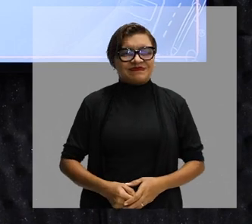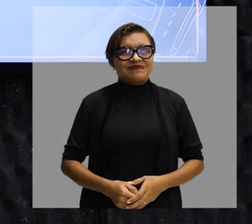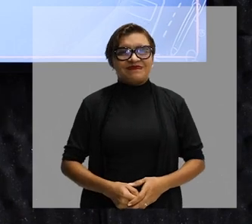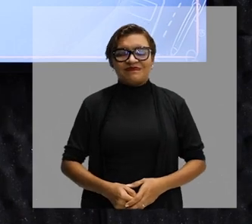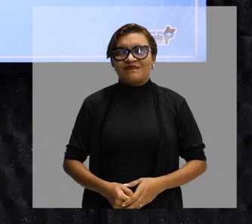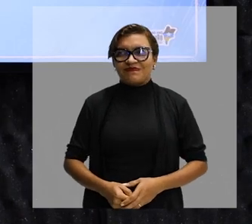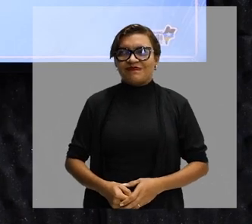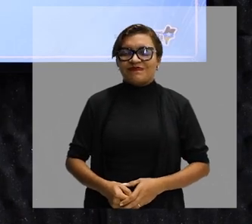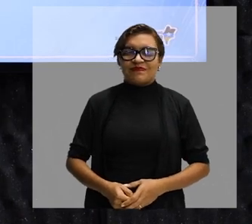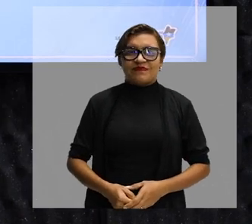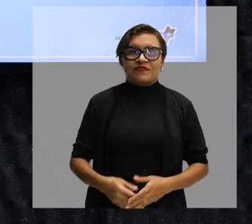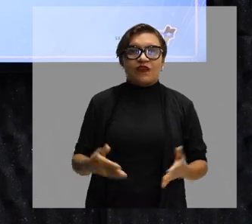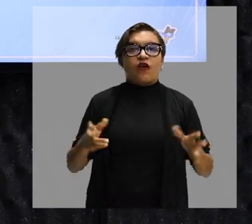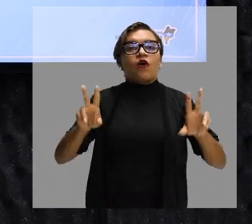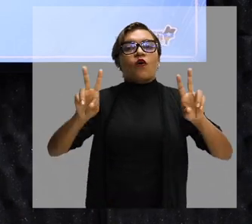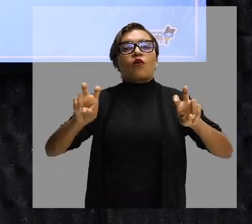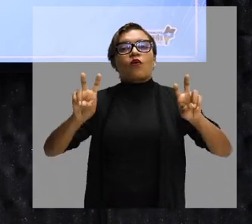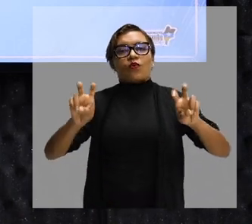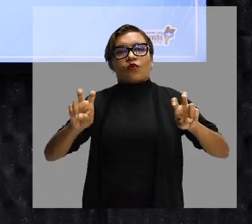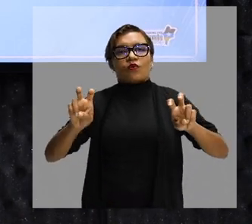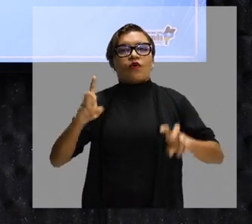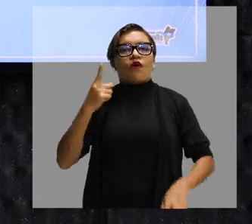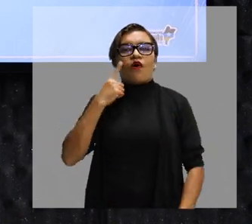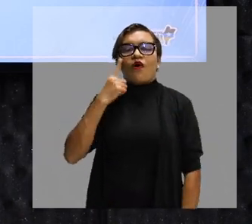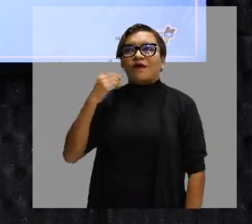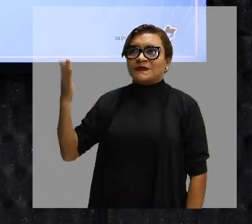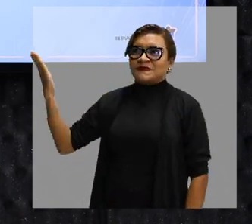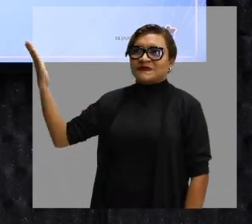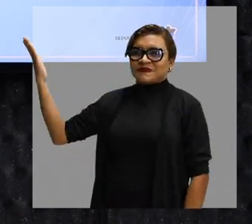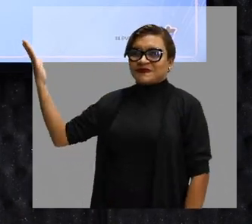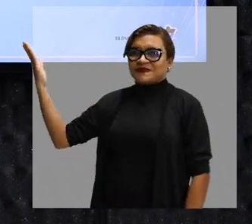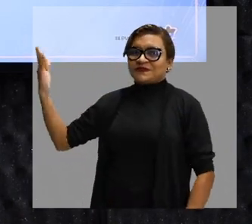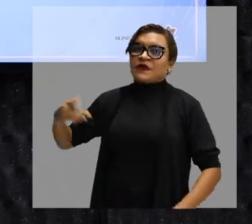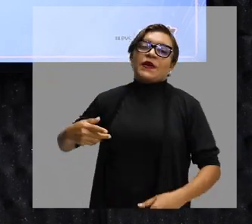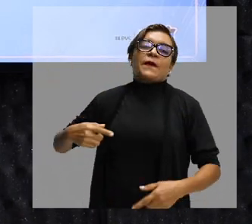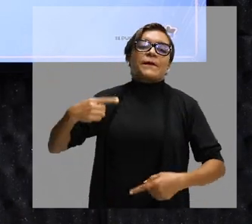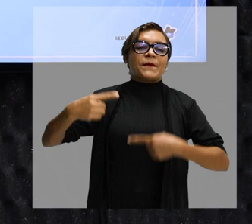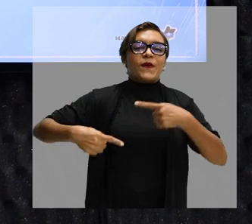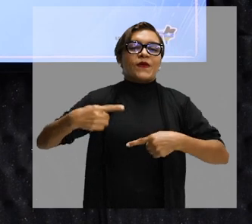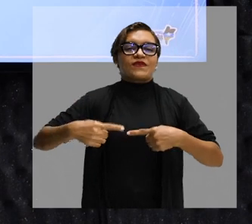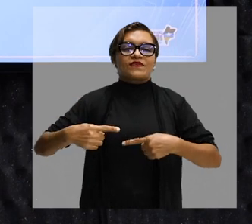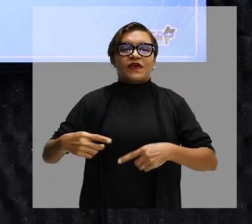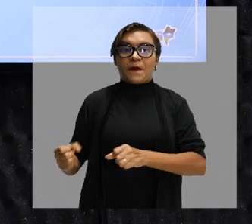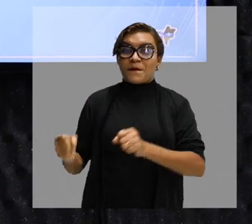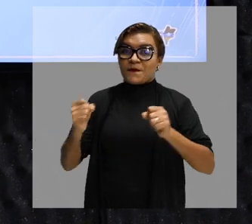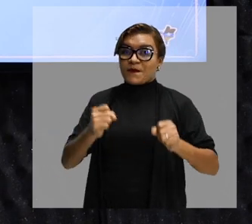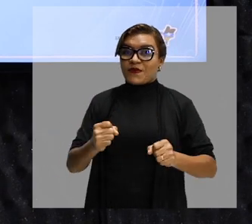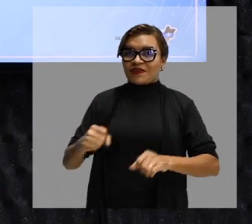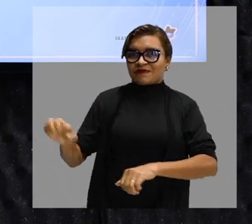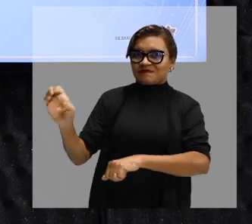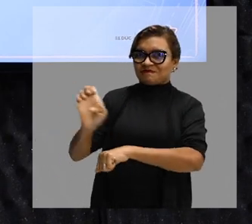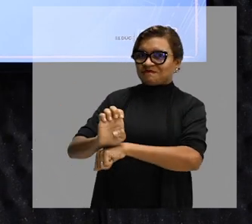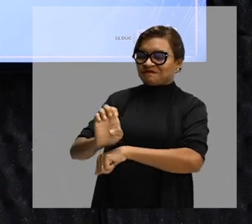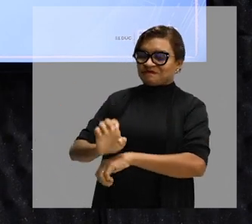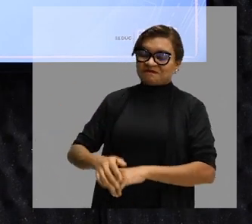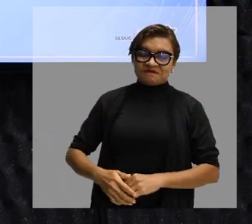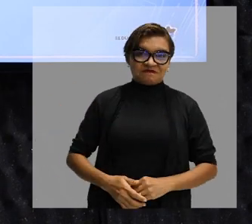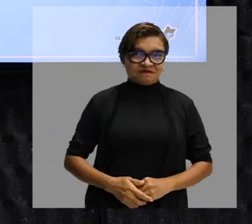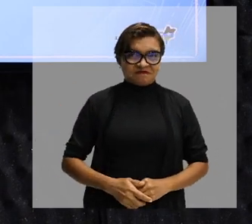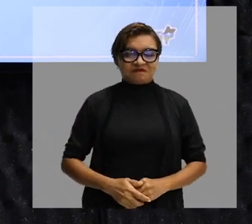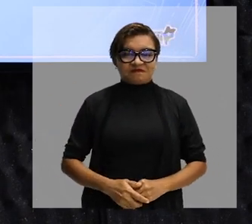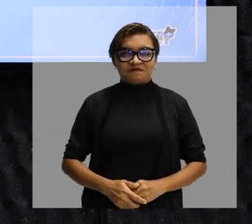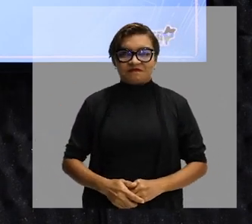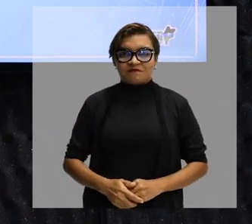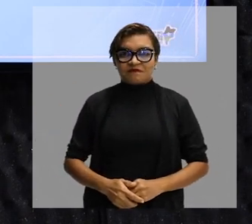só o nosso conteúdo: política, poder, Estado. Vejam só, este conteúdo